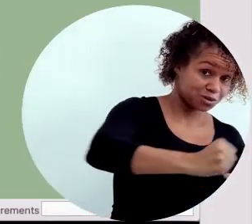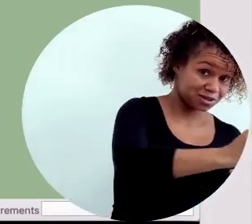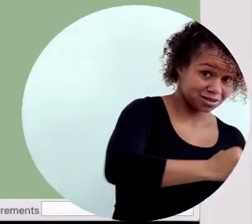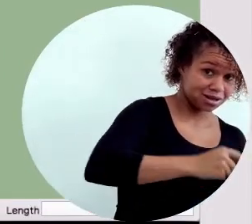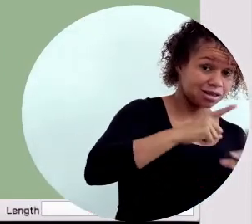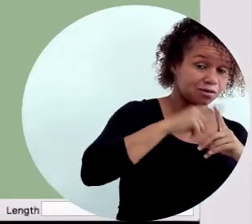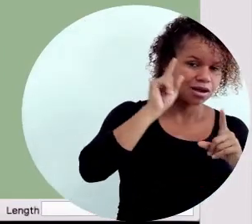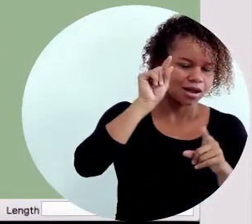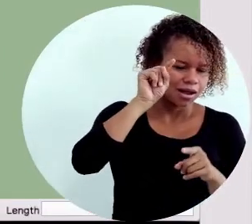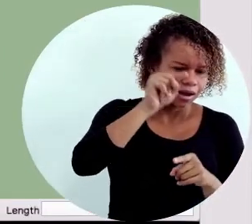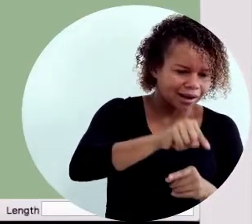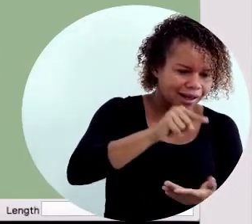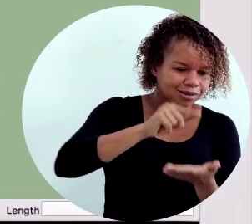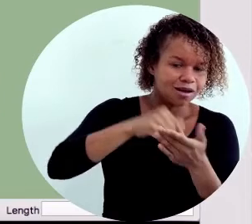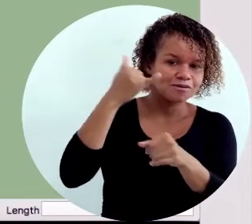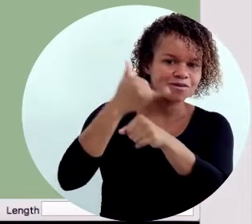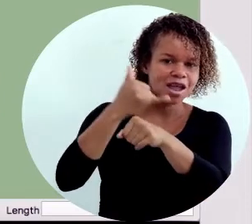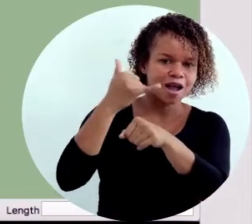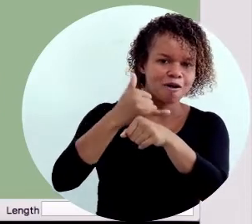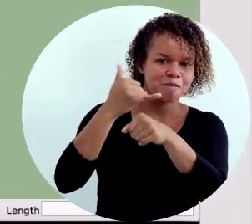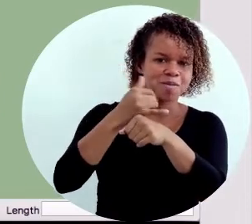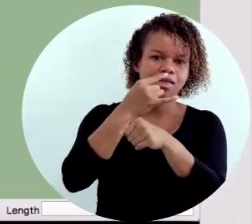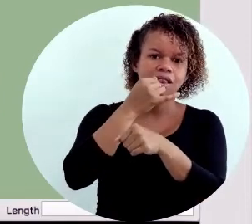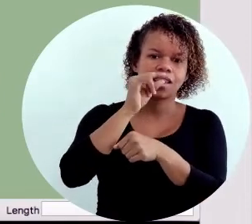sobre a ferramenta lápis.